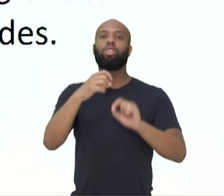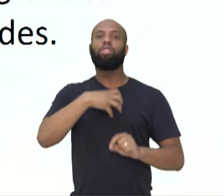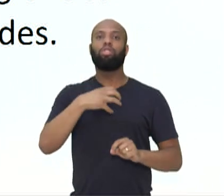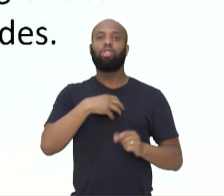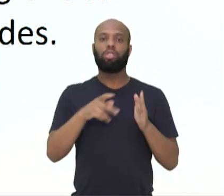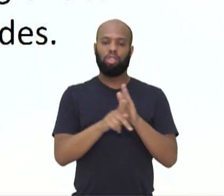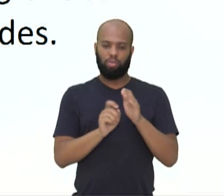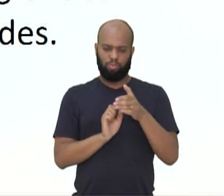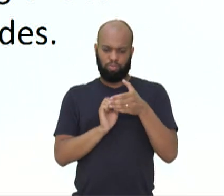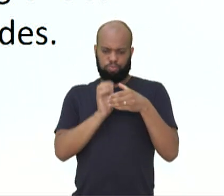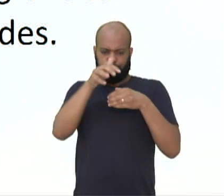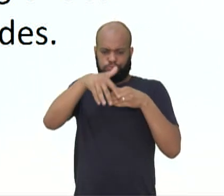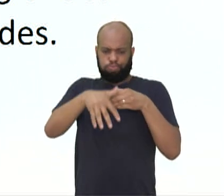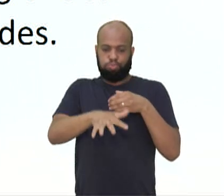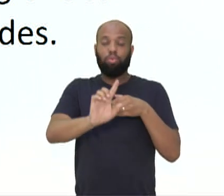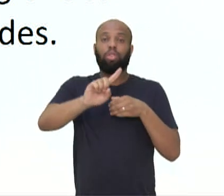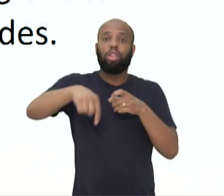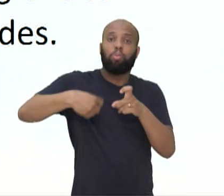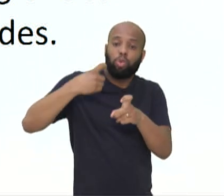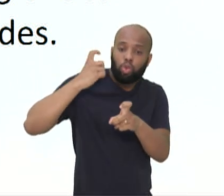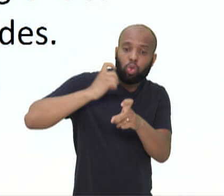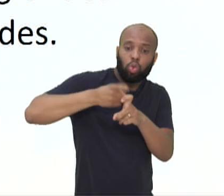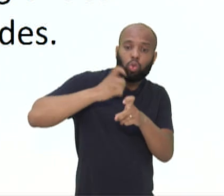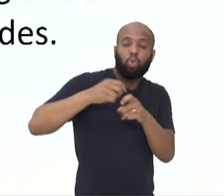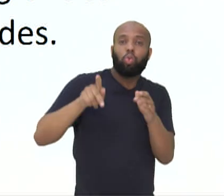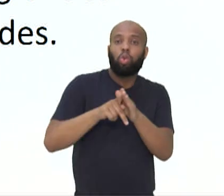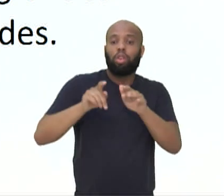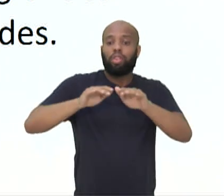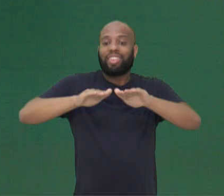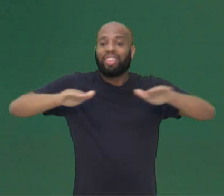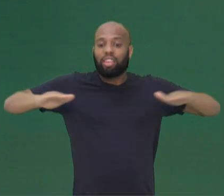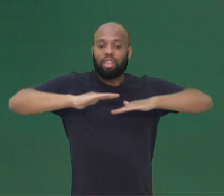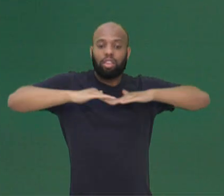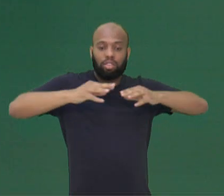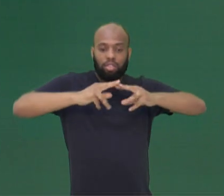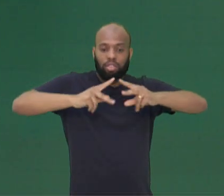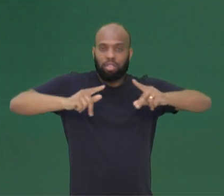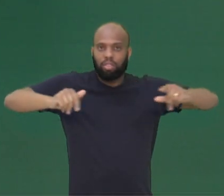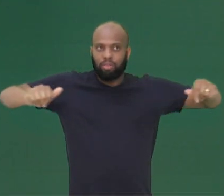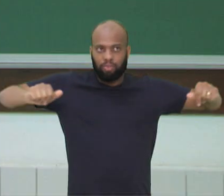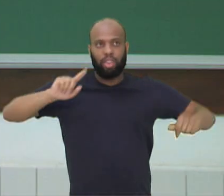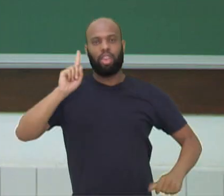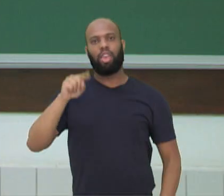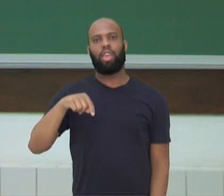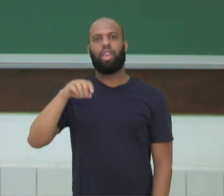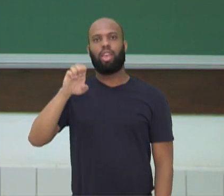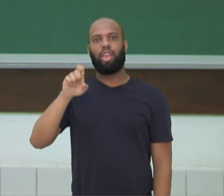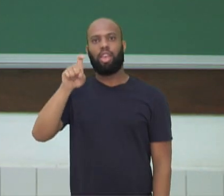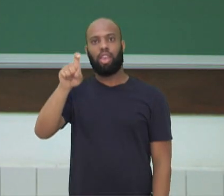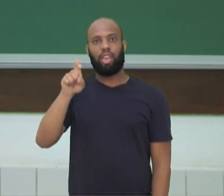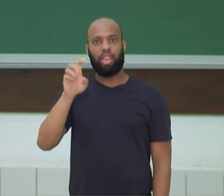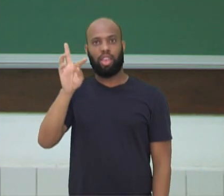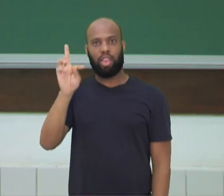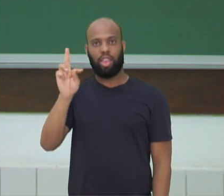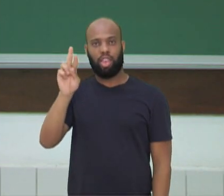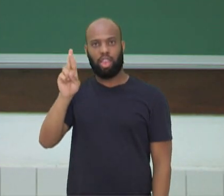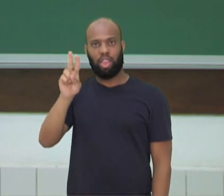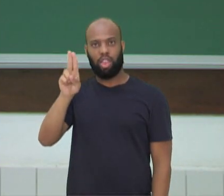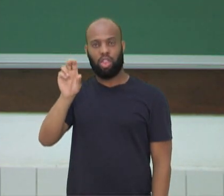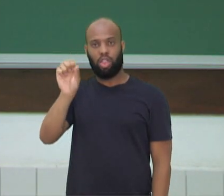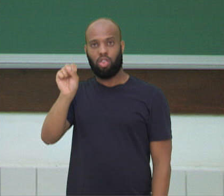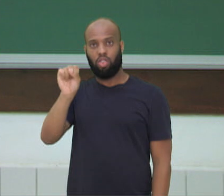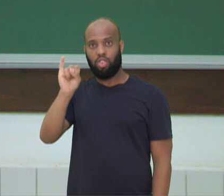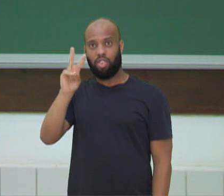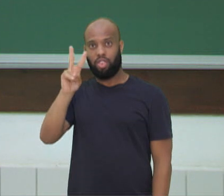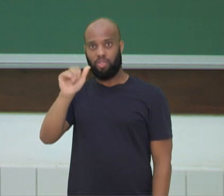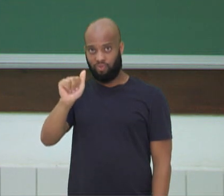são solidificados na superfície. Pensa comigo, olha a palavra extrusiva,